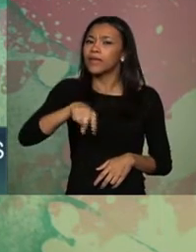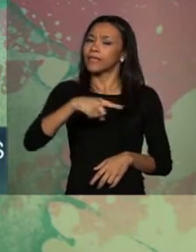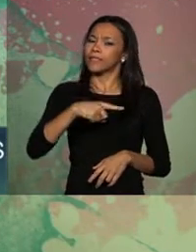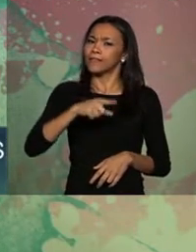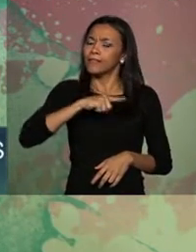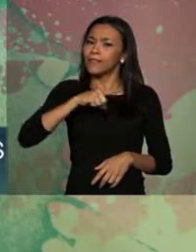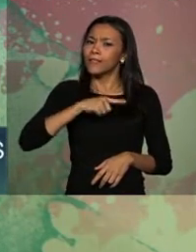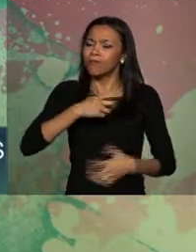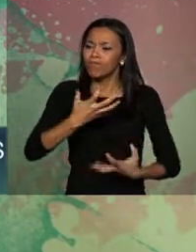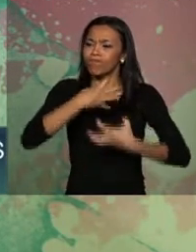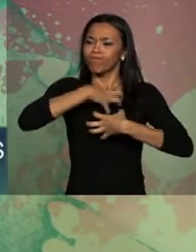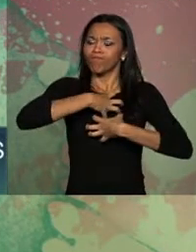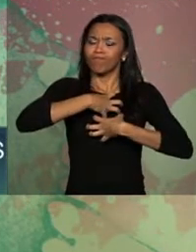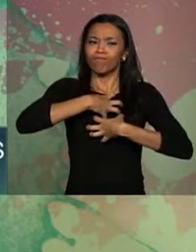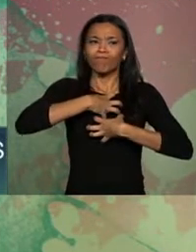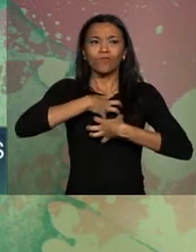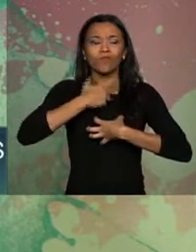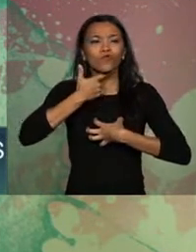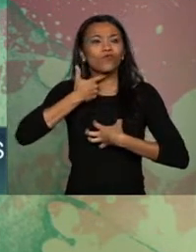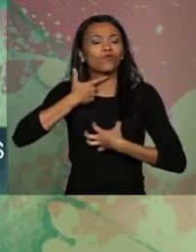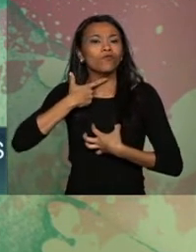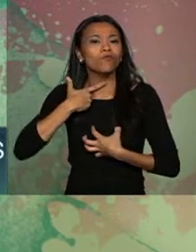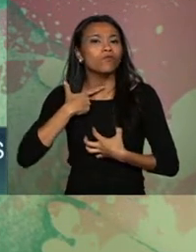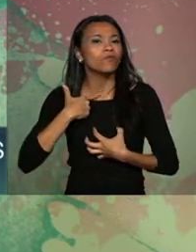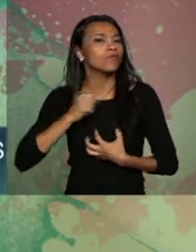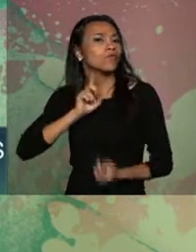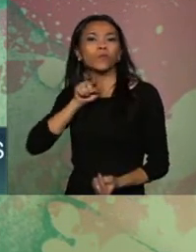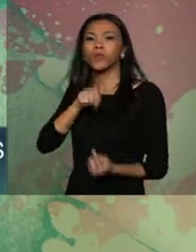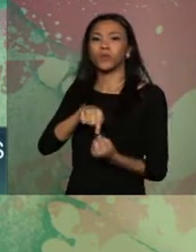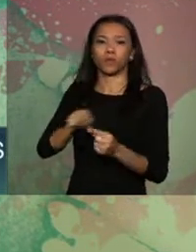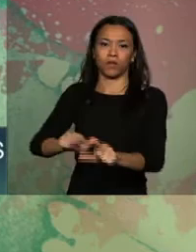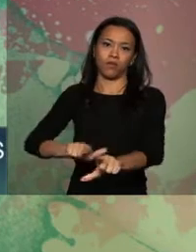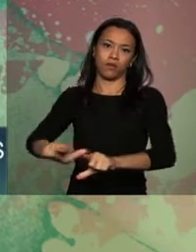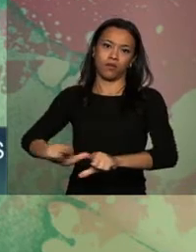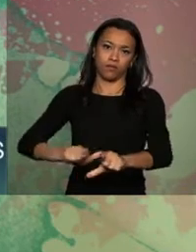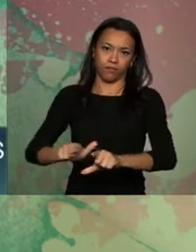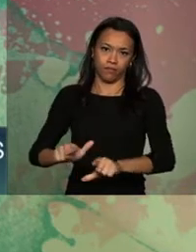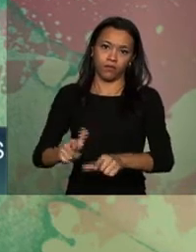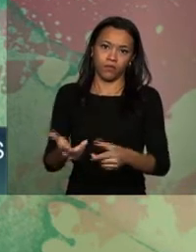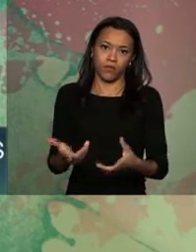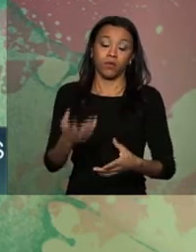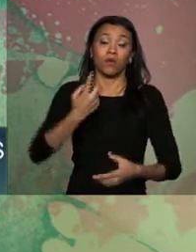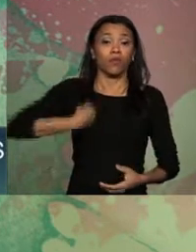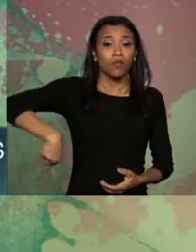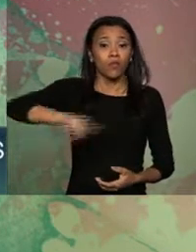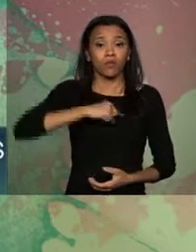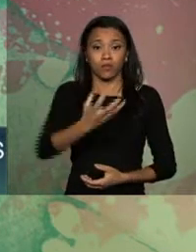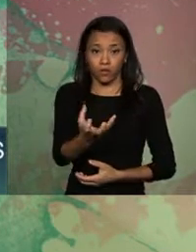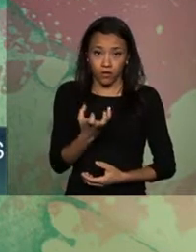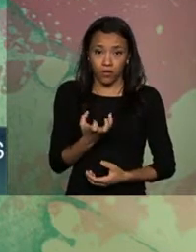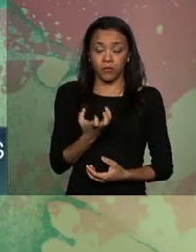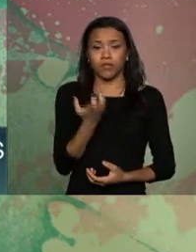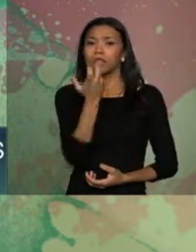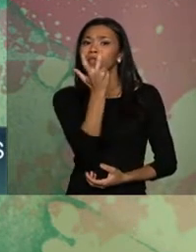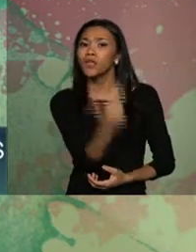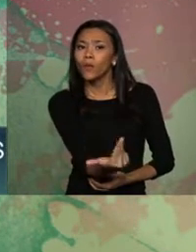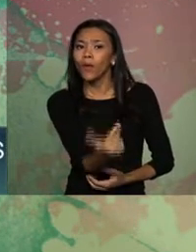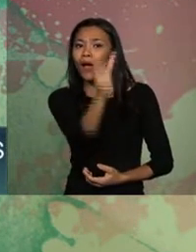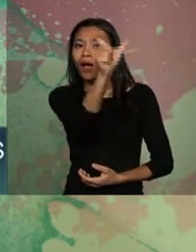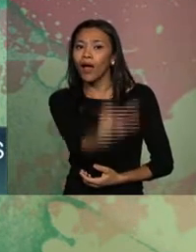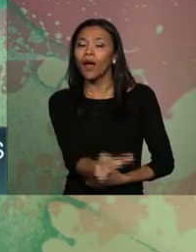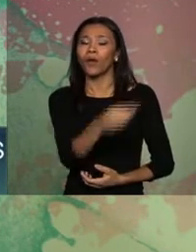estímulo para o trabalho. Nós queremos, como disse o ministro